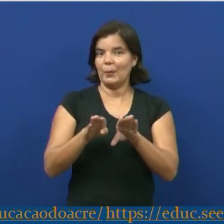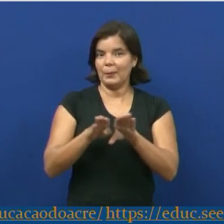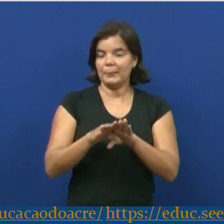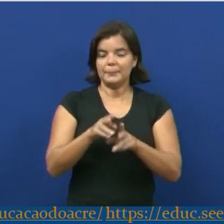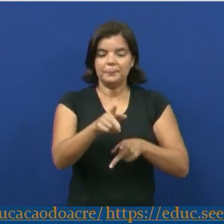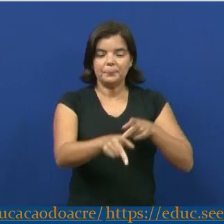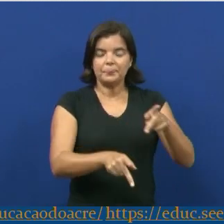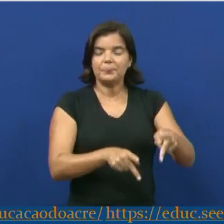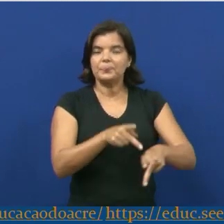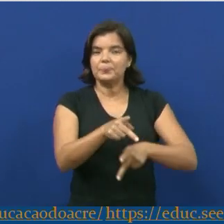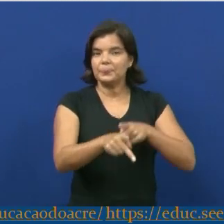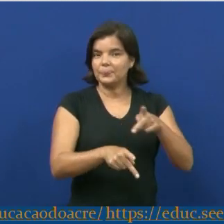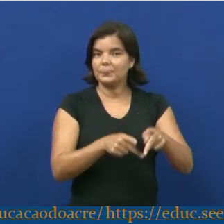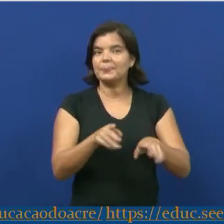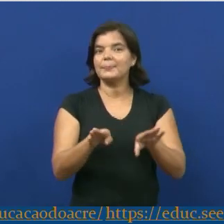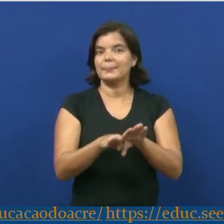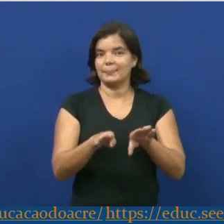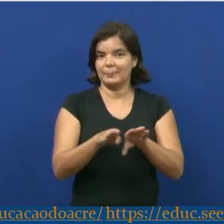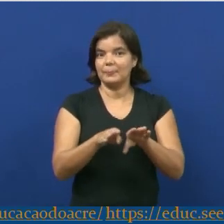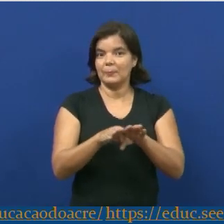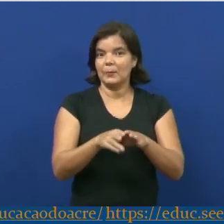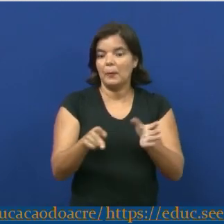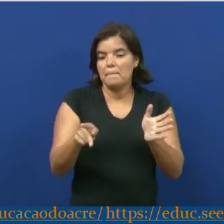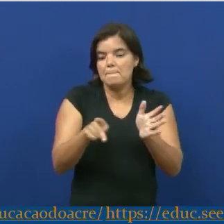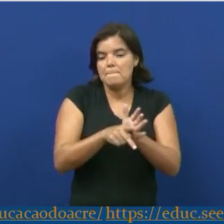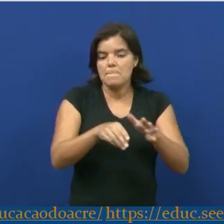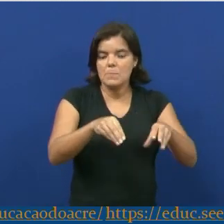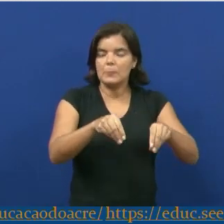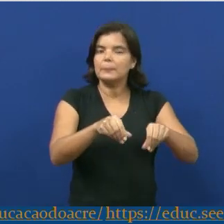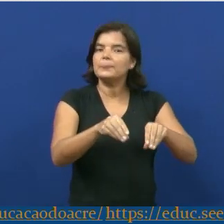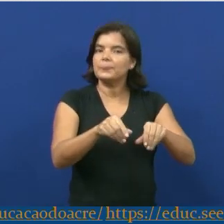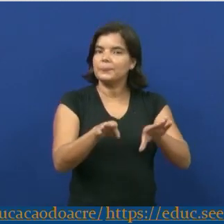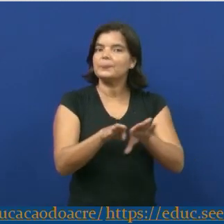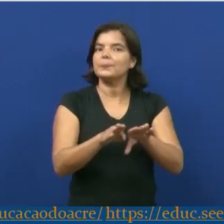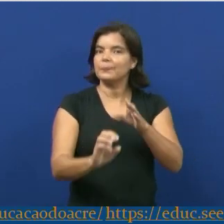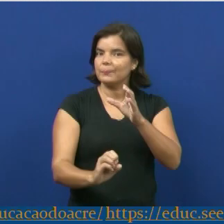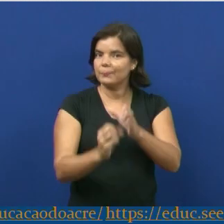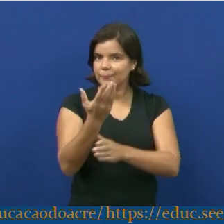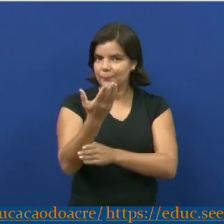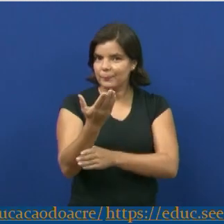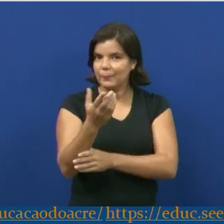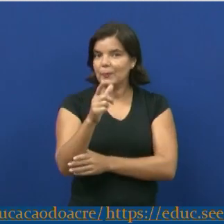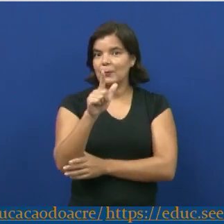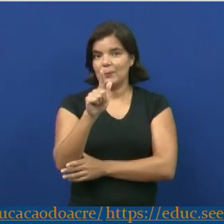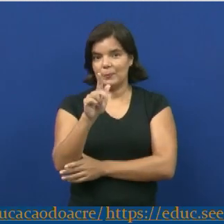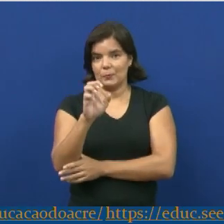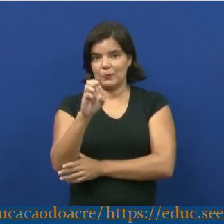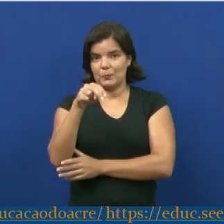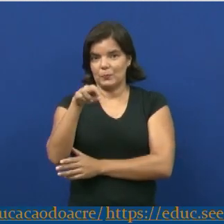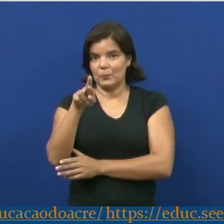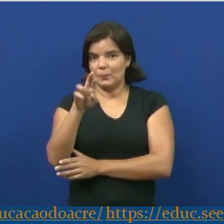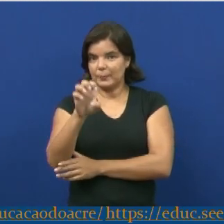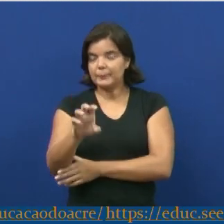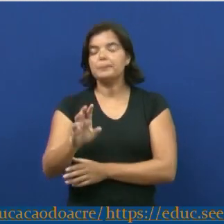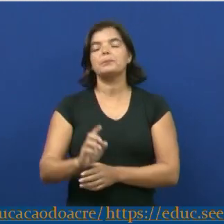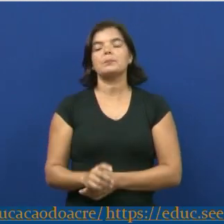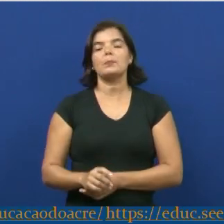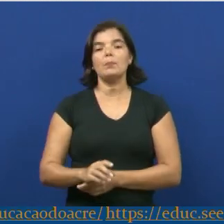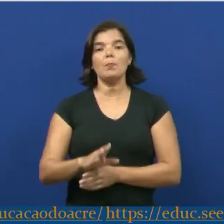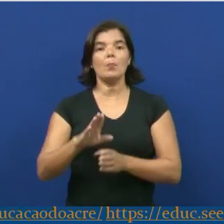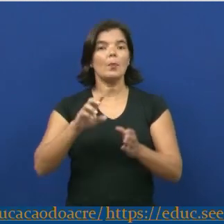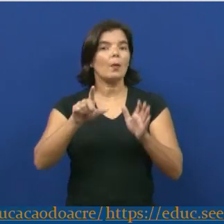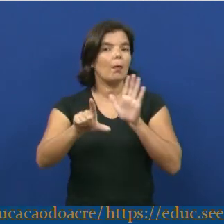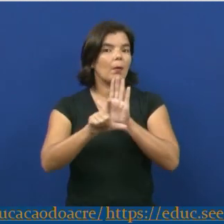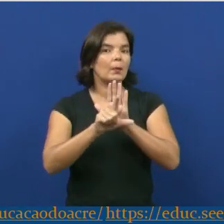da população que vai ser proprietária de terra agora também vai surgir, que são gentry. A lei de cercamento